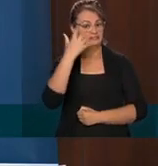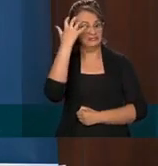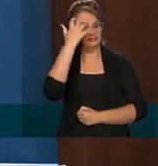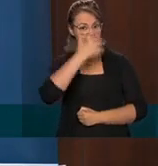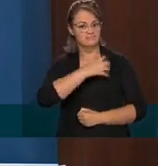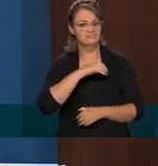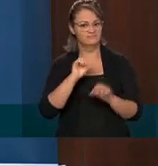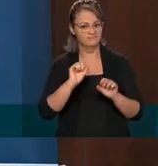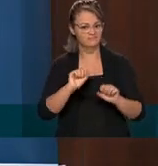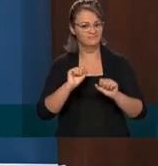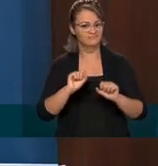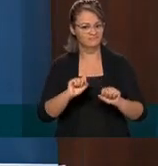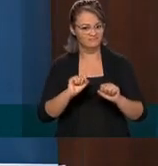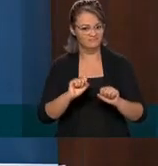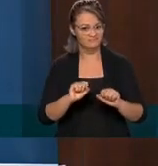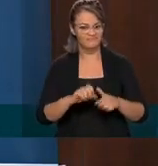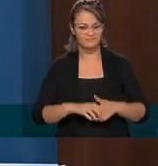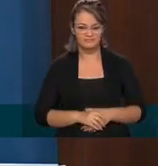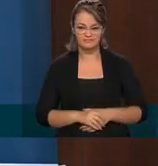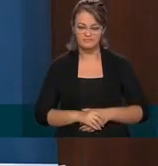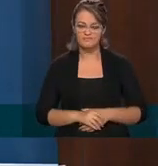bastante